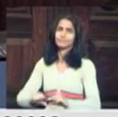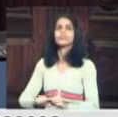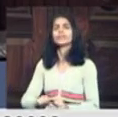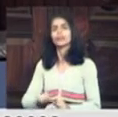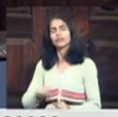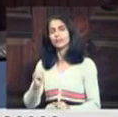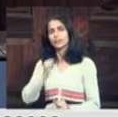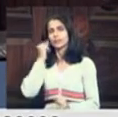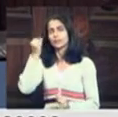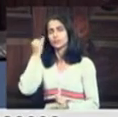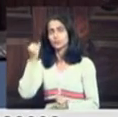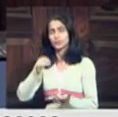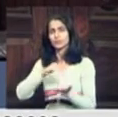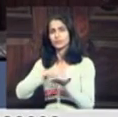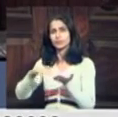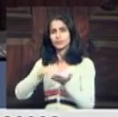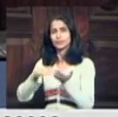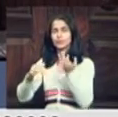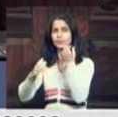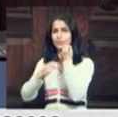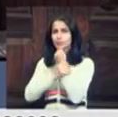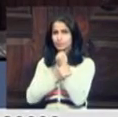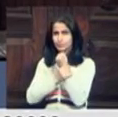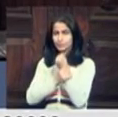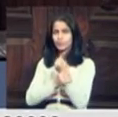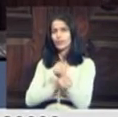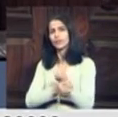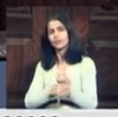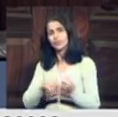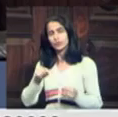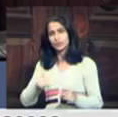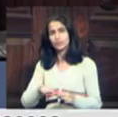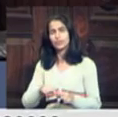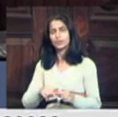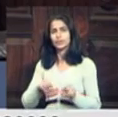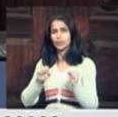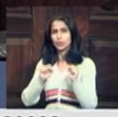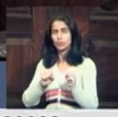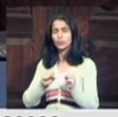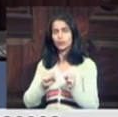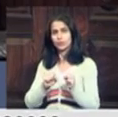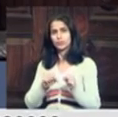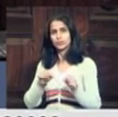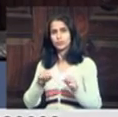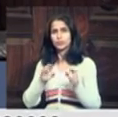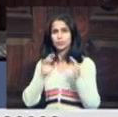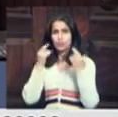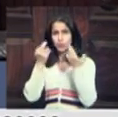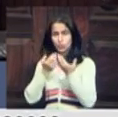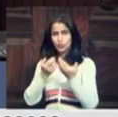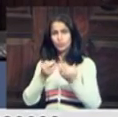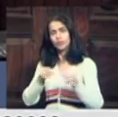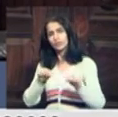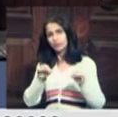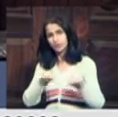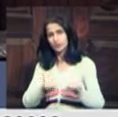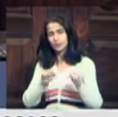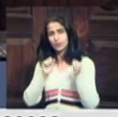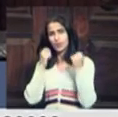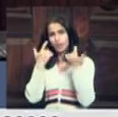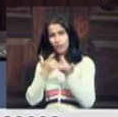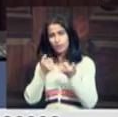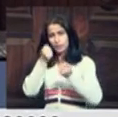Segurança seja convidado, conversei com a presidente da Comissão de Segurança, Marta Rocha, para prestar a essa casa e